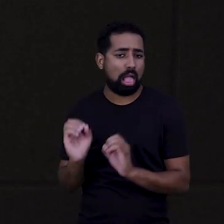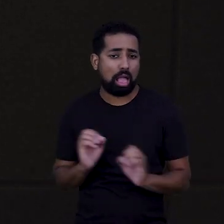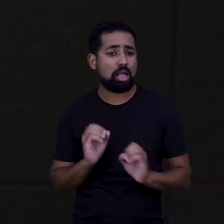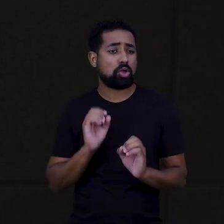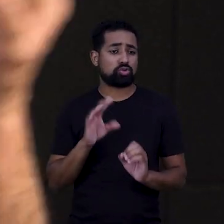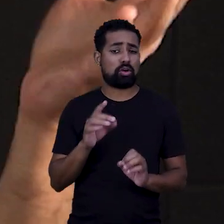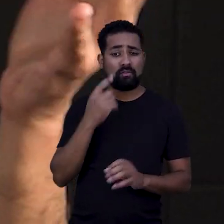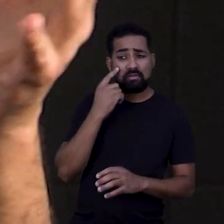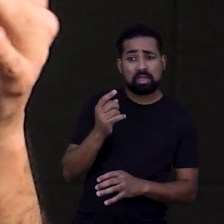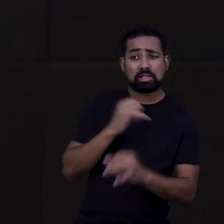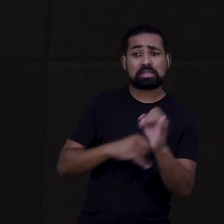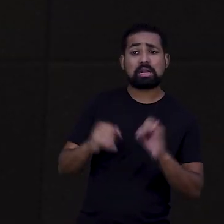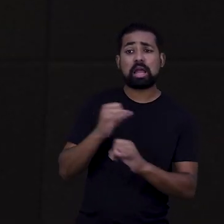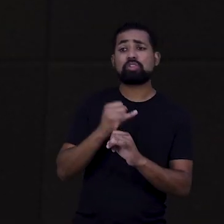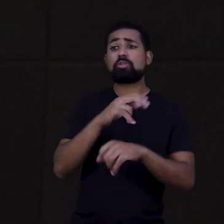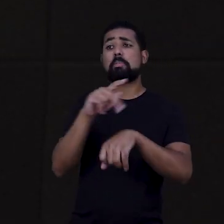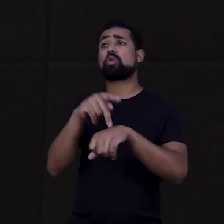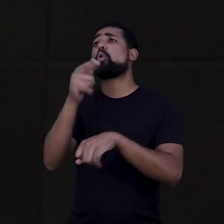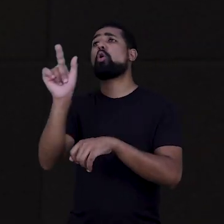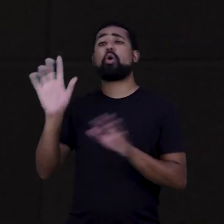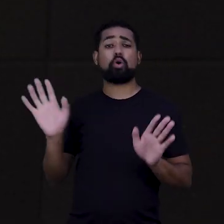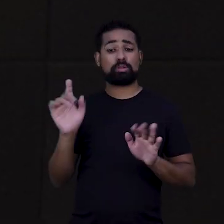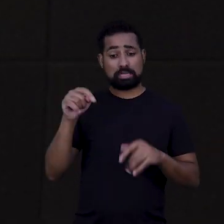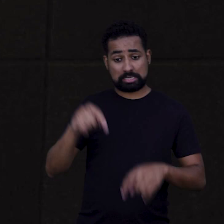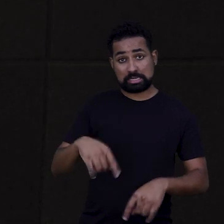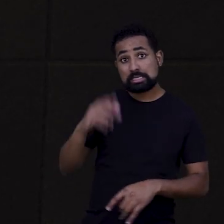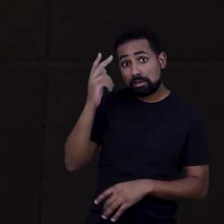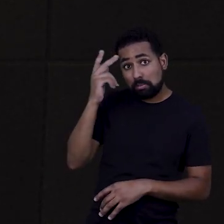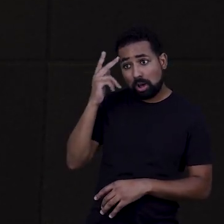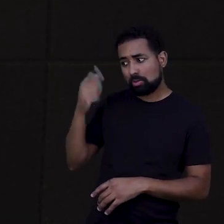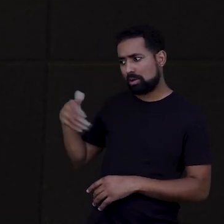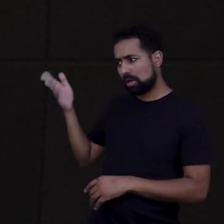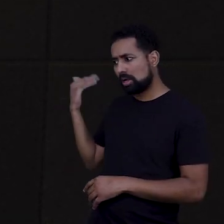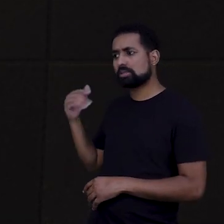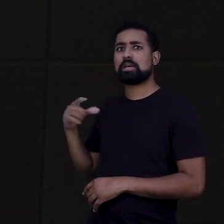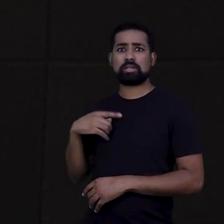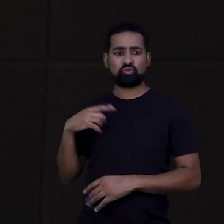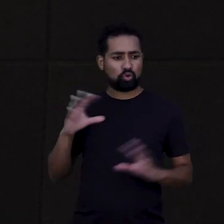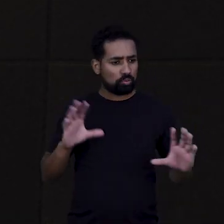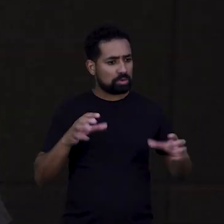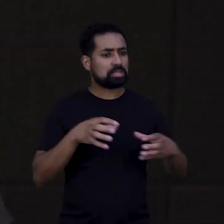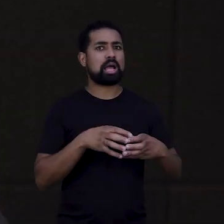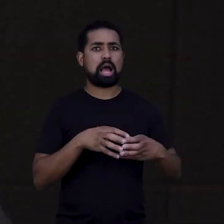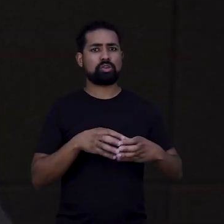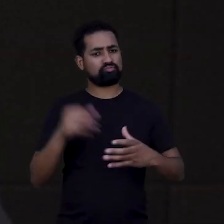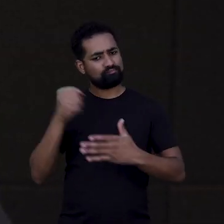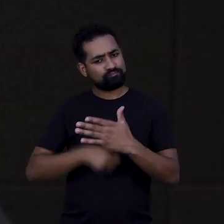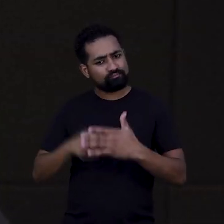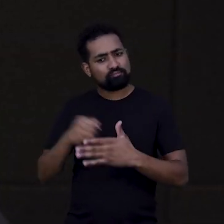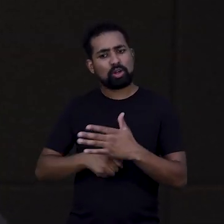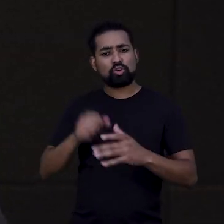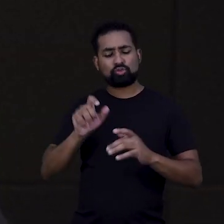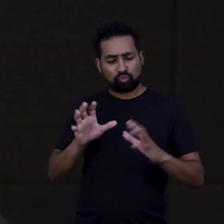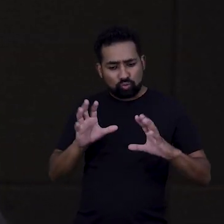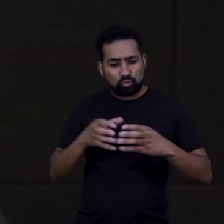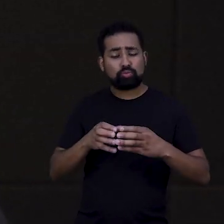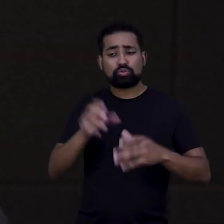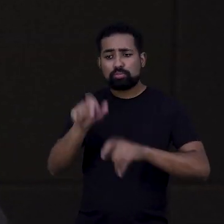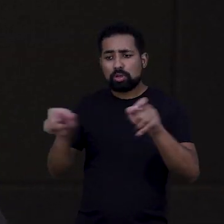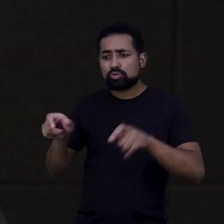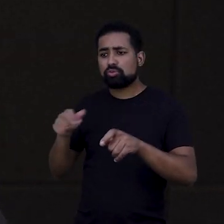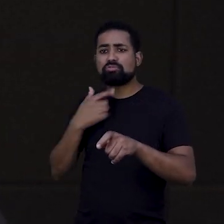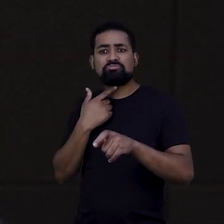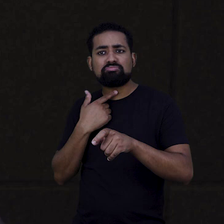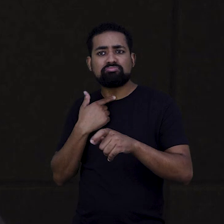inclusive do exterior assim e aqui em São Paulo a gente tem há muito tempo uma comunidade seexual atuante assim ela sempre fez fez